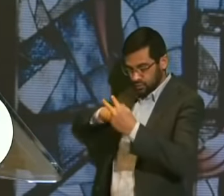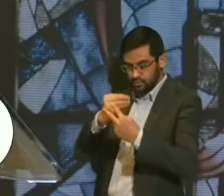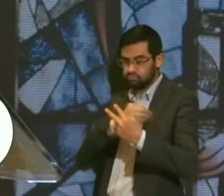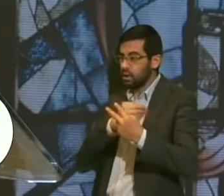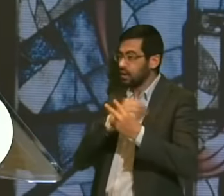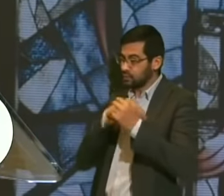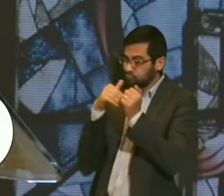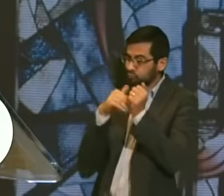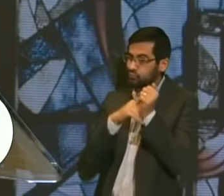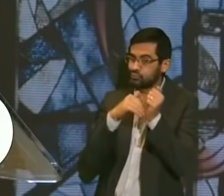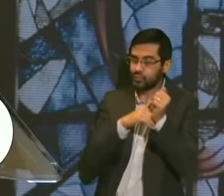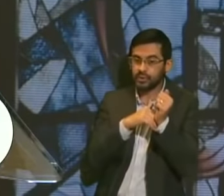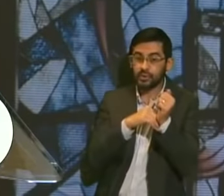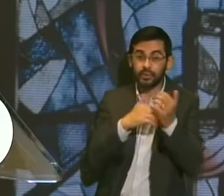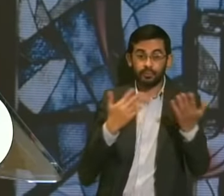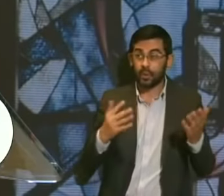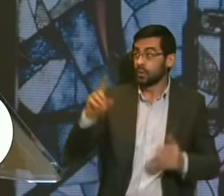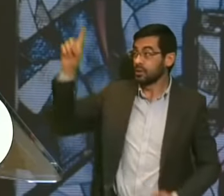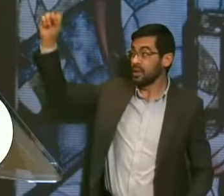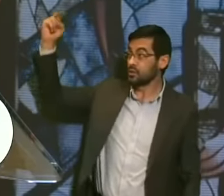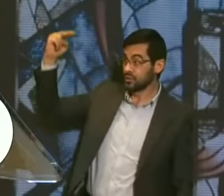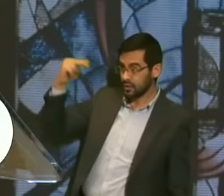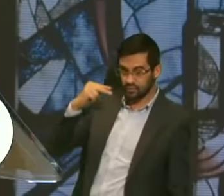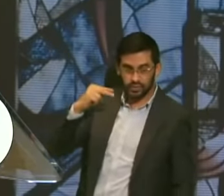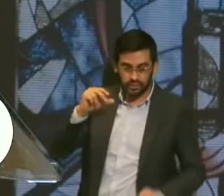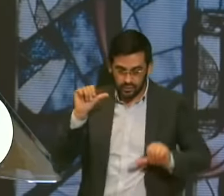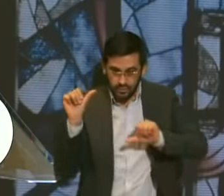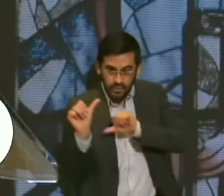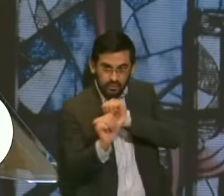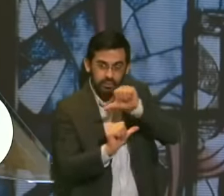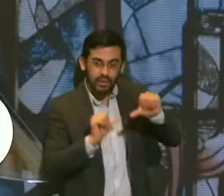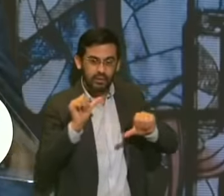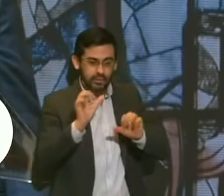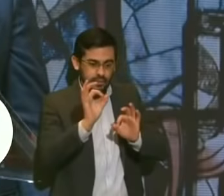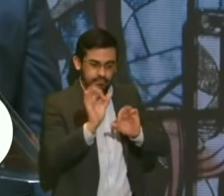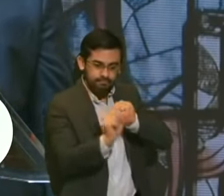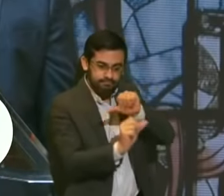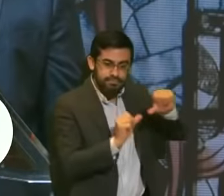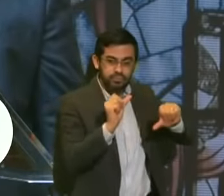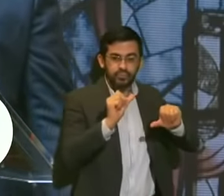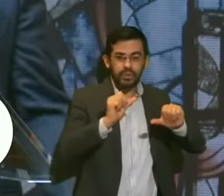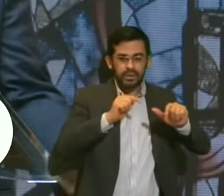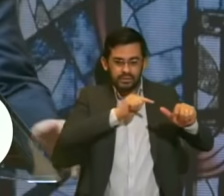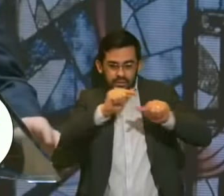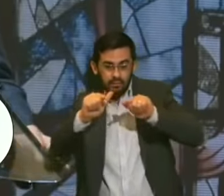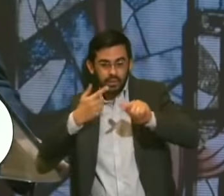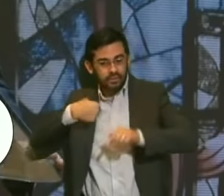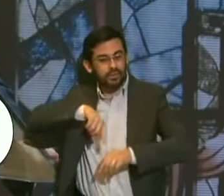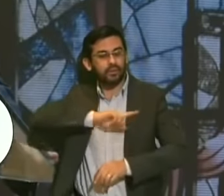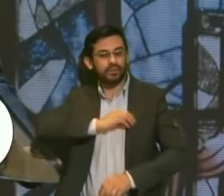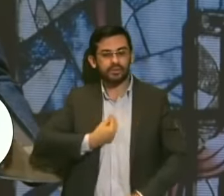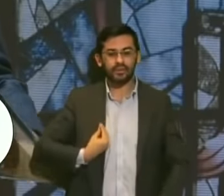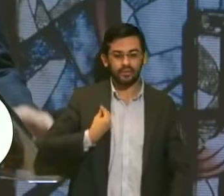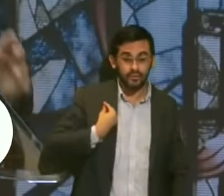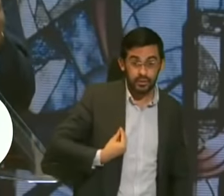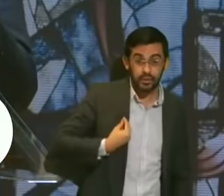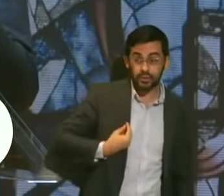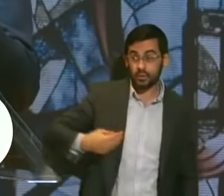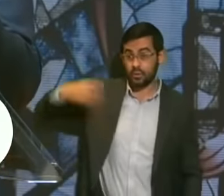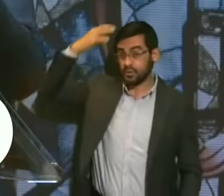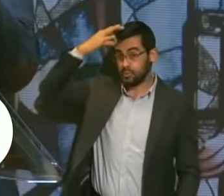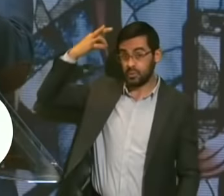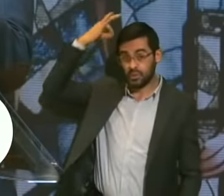pecados secretos. Ele está vendo e ele está trabalhando esses pecados secretos, tanto que o Espírito Santo,